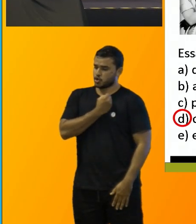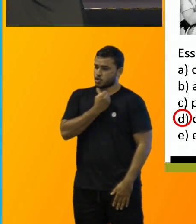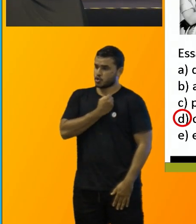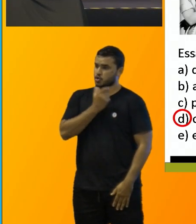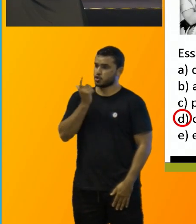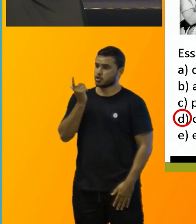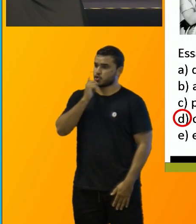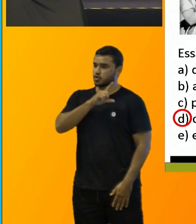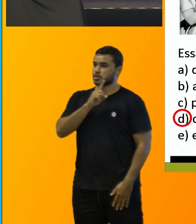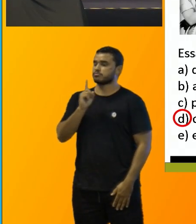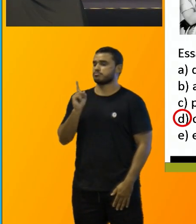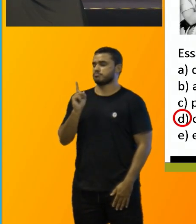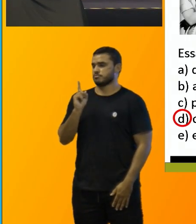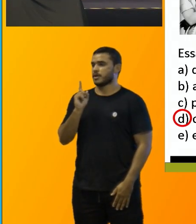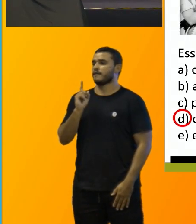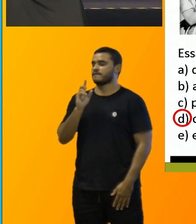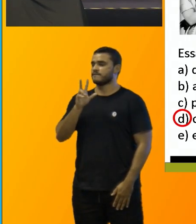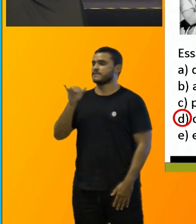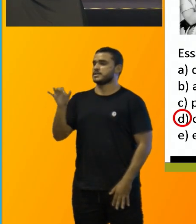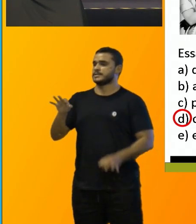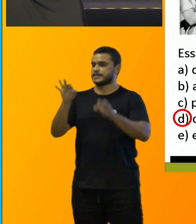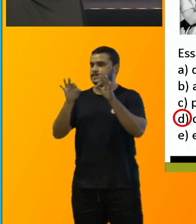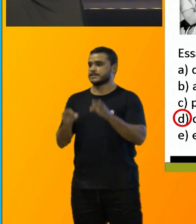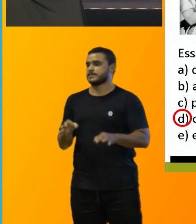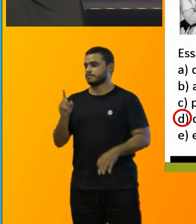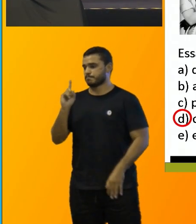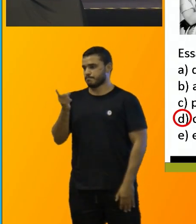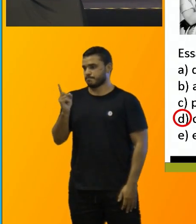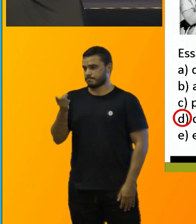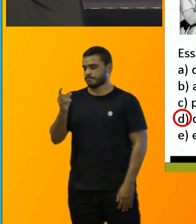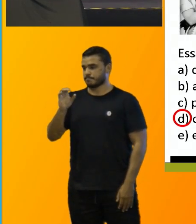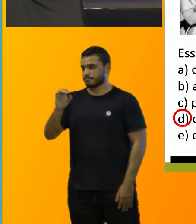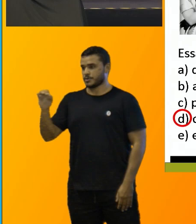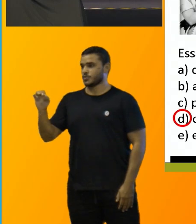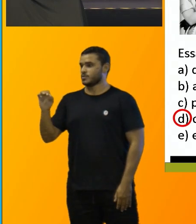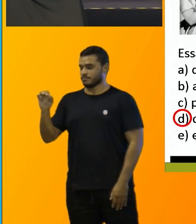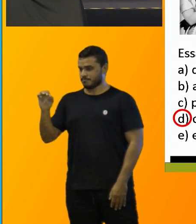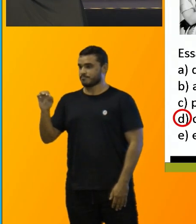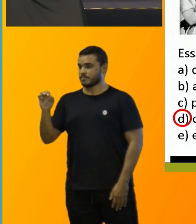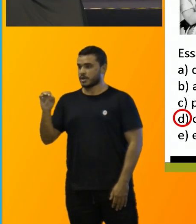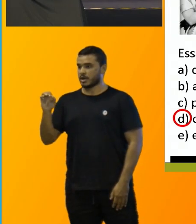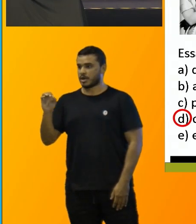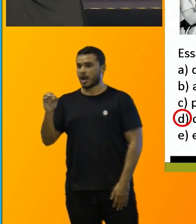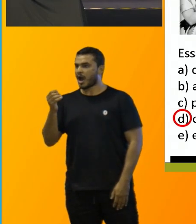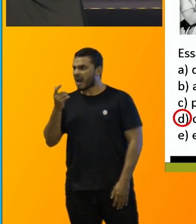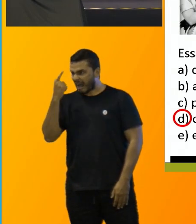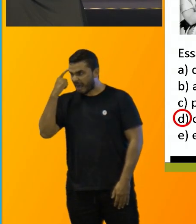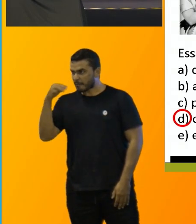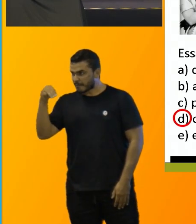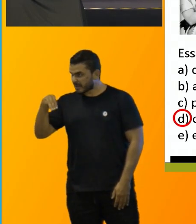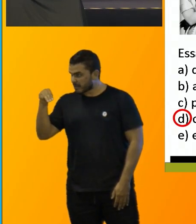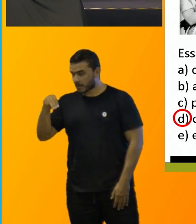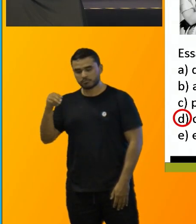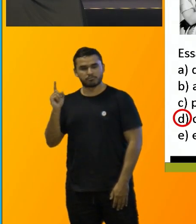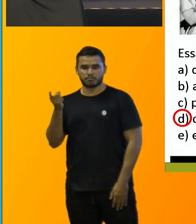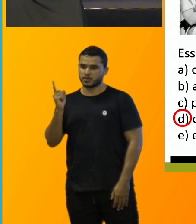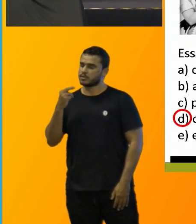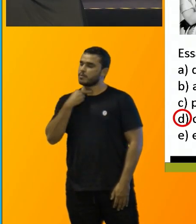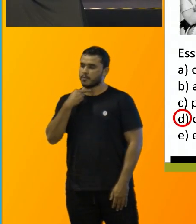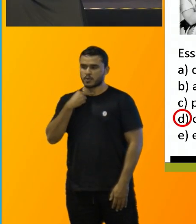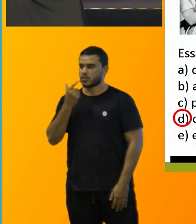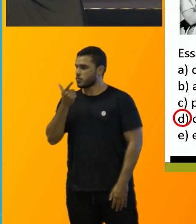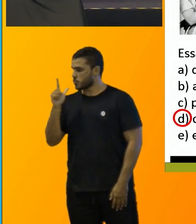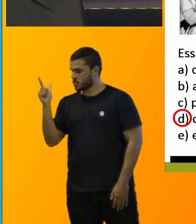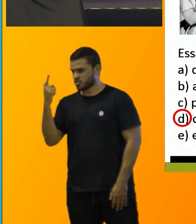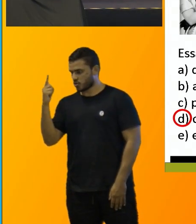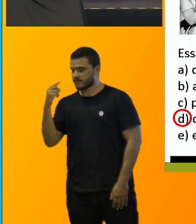pode, com certeza, alcançar a nota máxima. E ela tem um peso muito